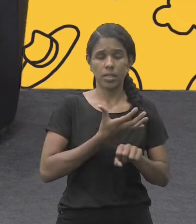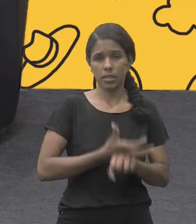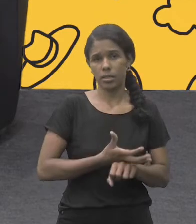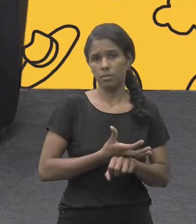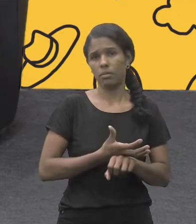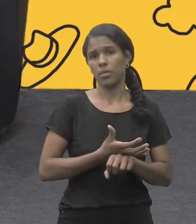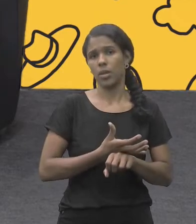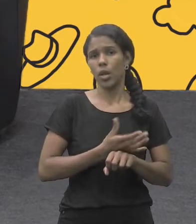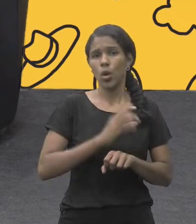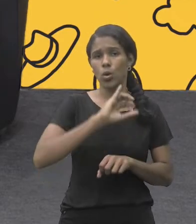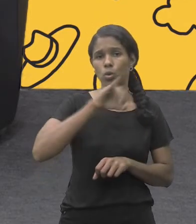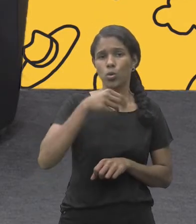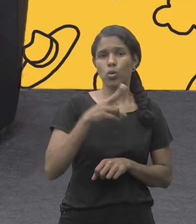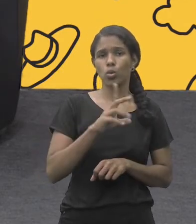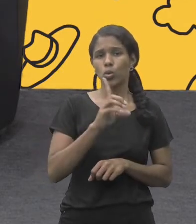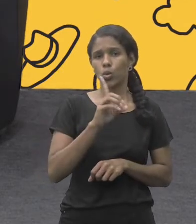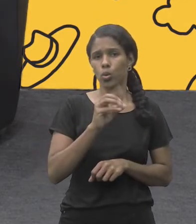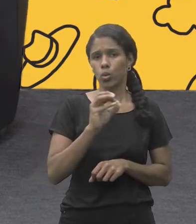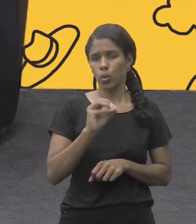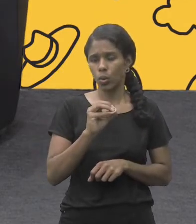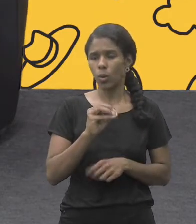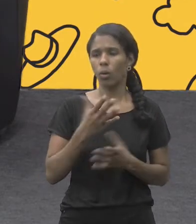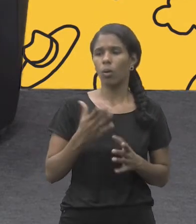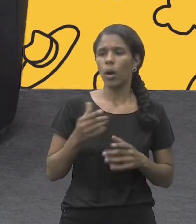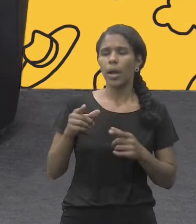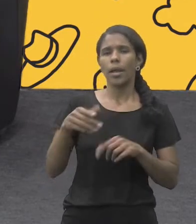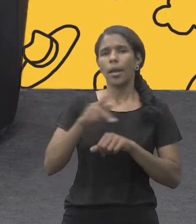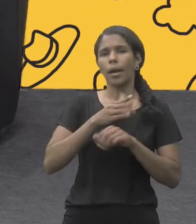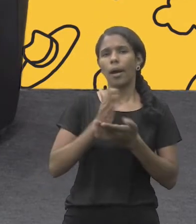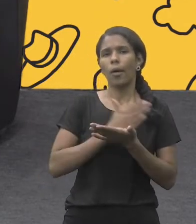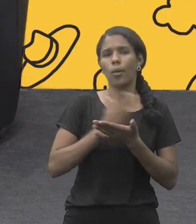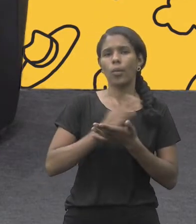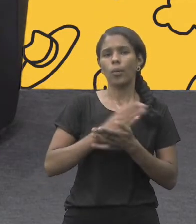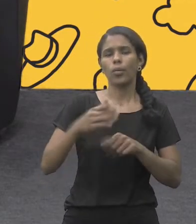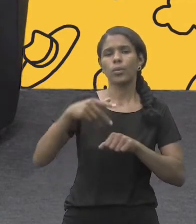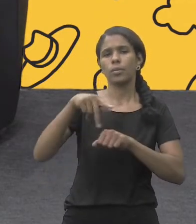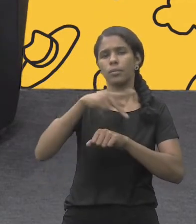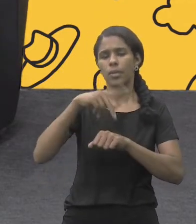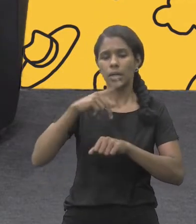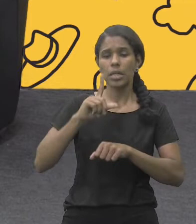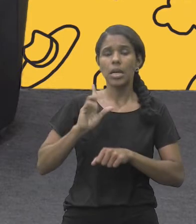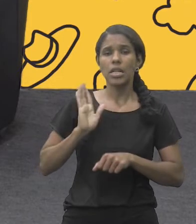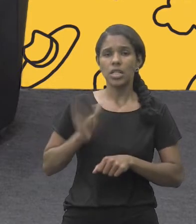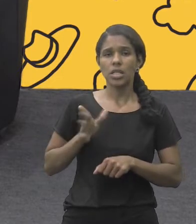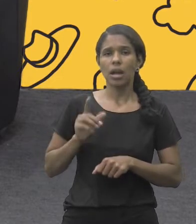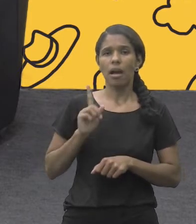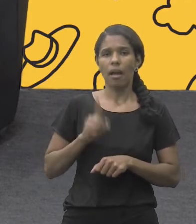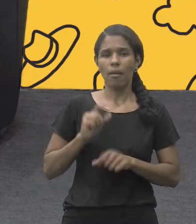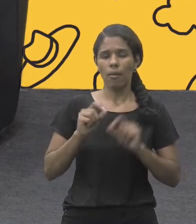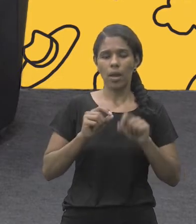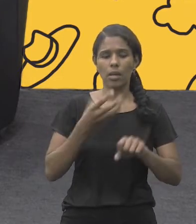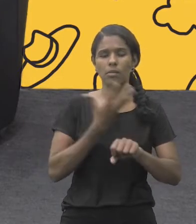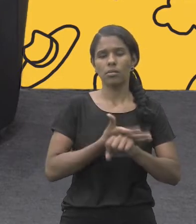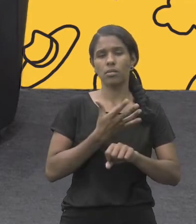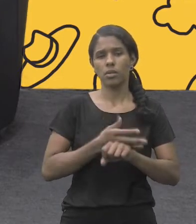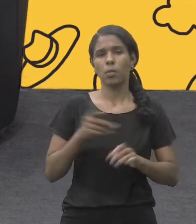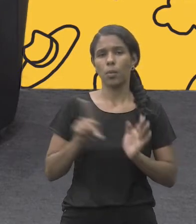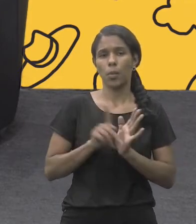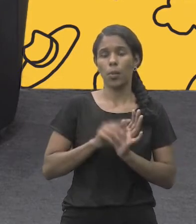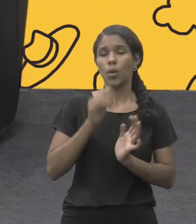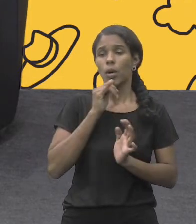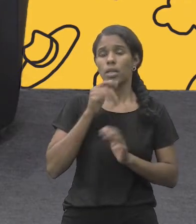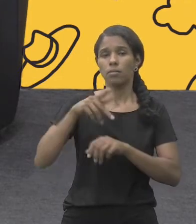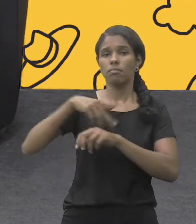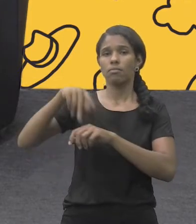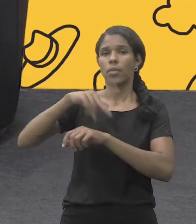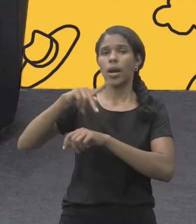se tornando matéria escolar no Brasil. Então, é um esporte onde trabalha muita disciplina, né, da criança, justamente nesse aspecto que você